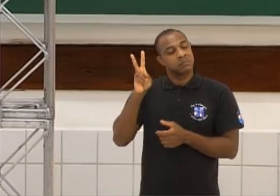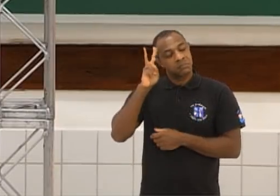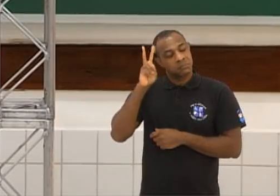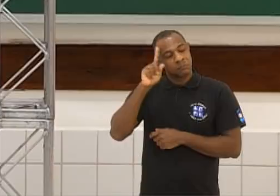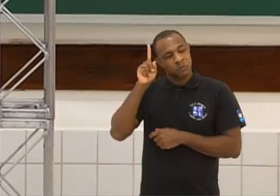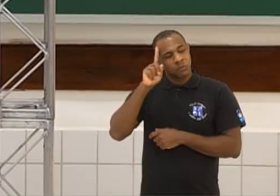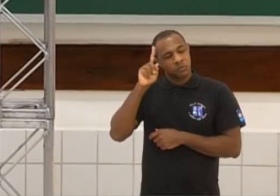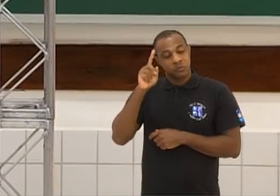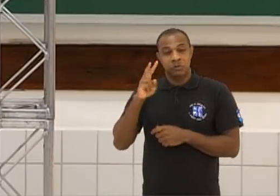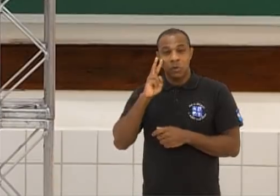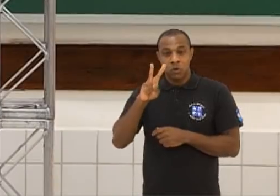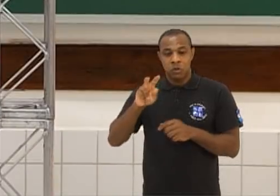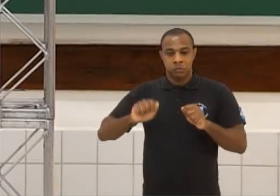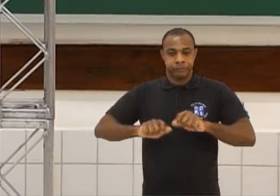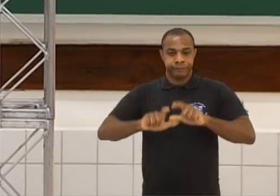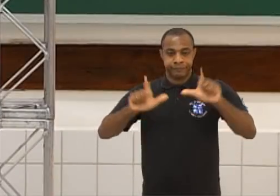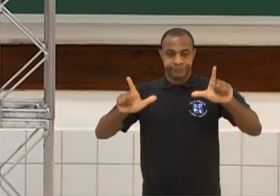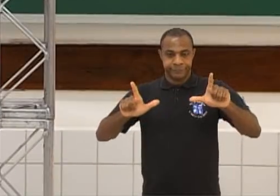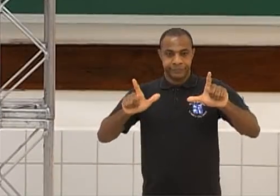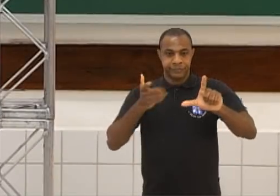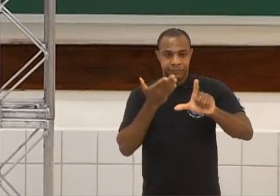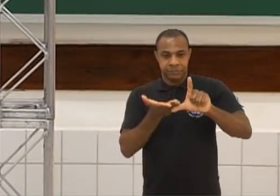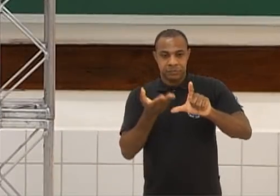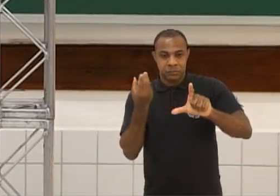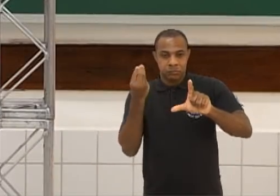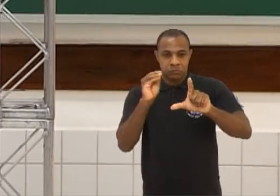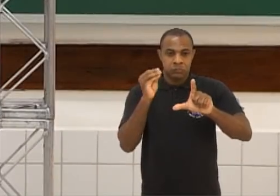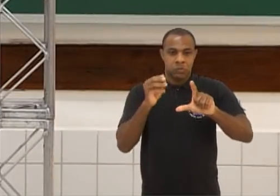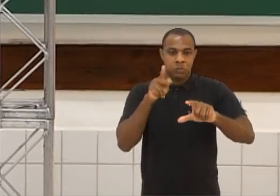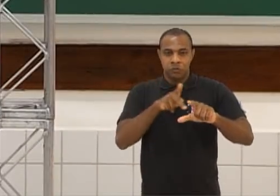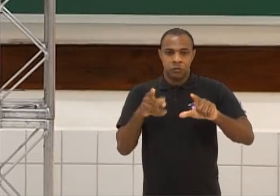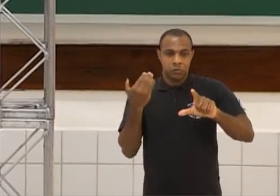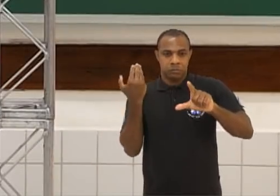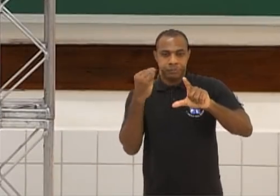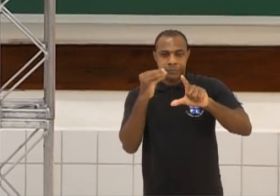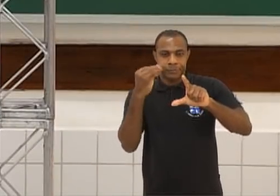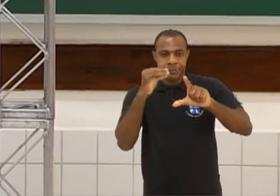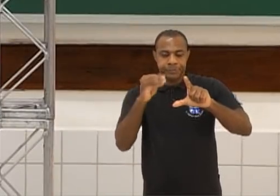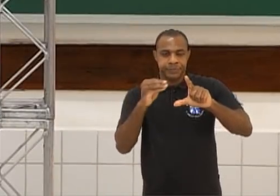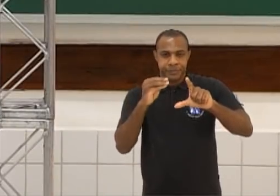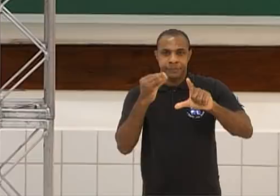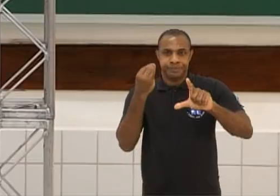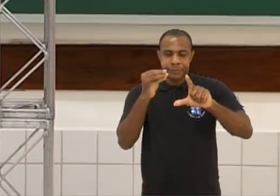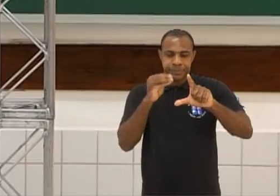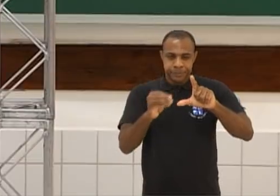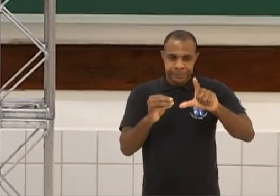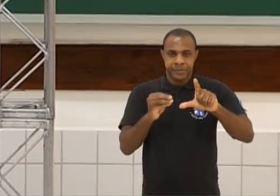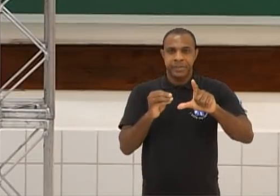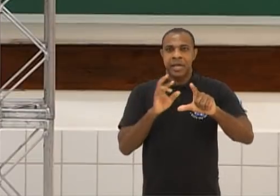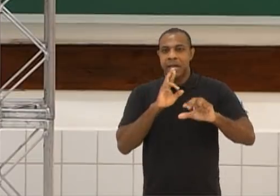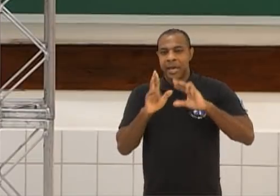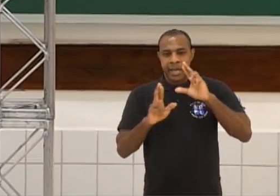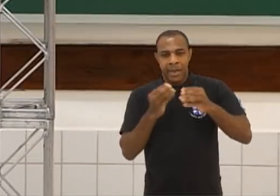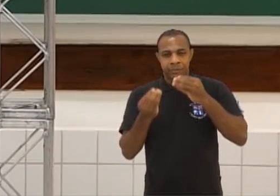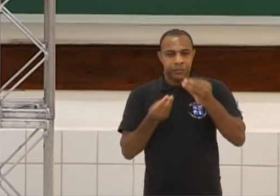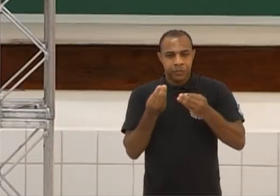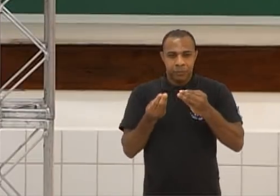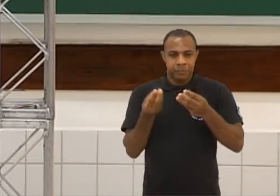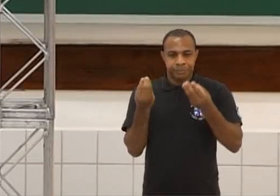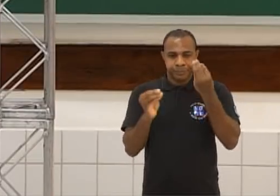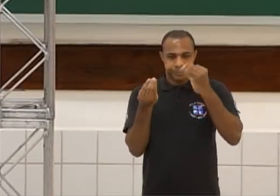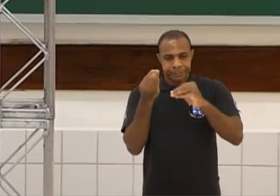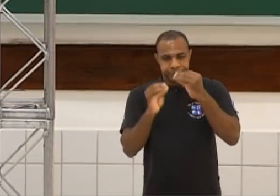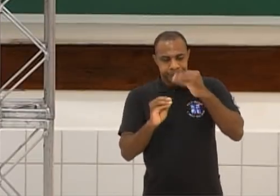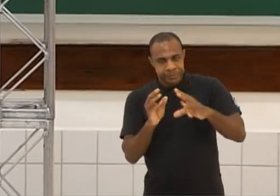lá, ver o mural, o que o teu professor deixou de recado, fazer as 2 atividades obrigatórias, né, e validar a